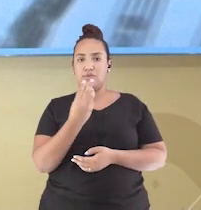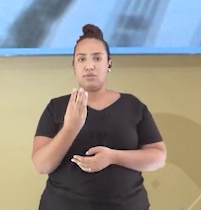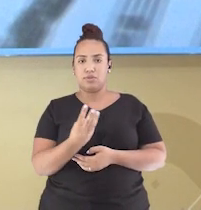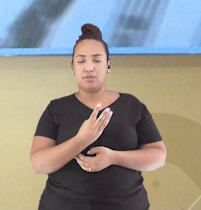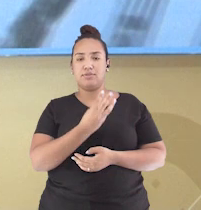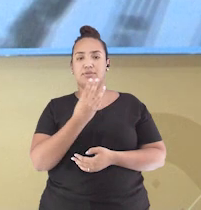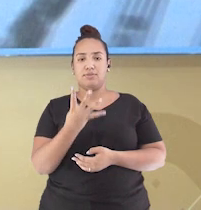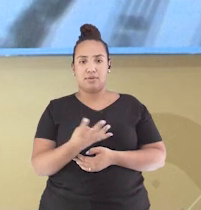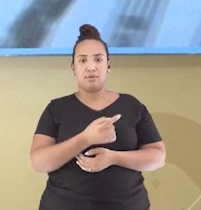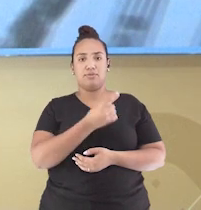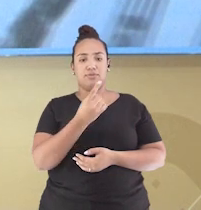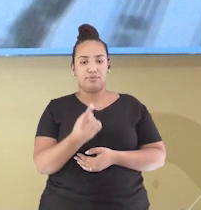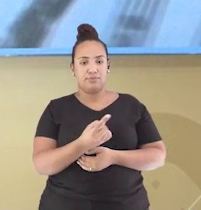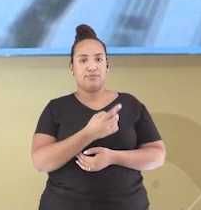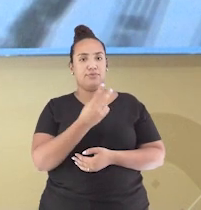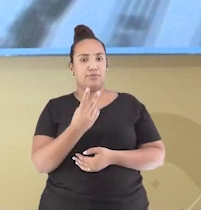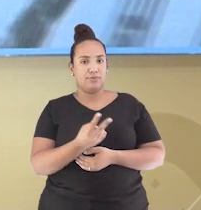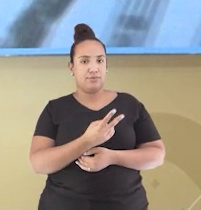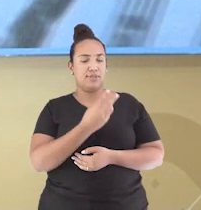1, 2, 3, 4.